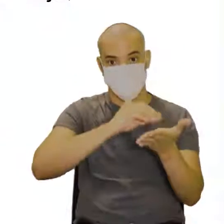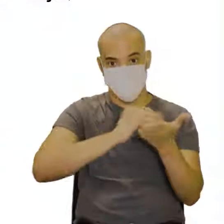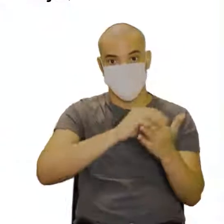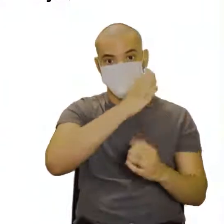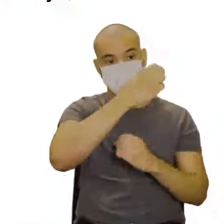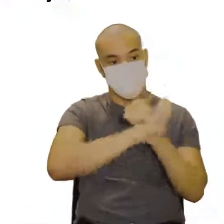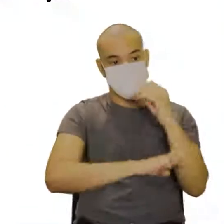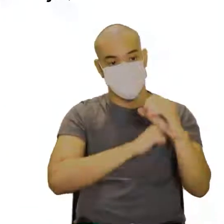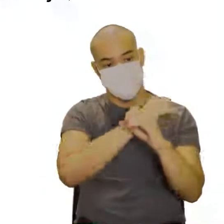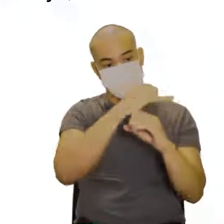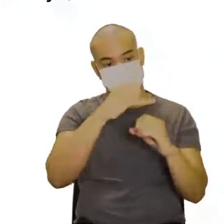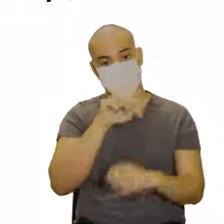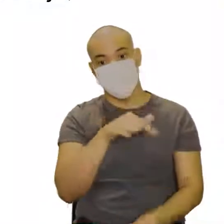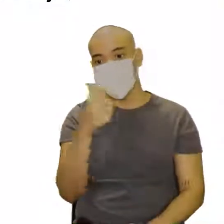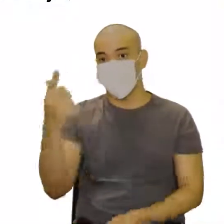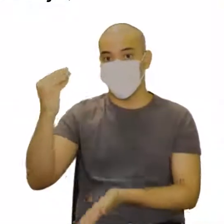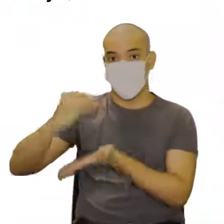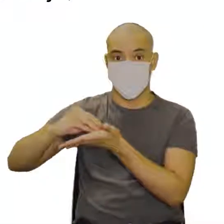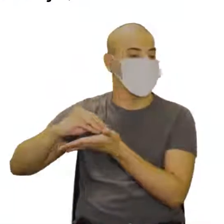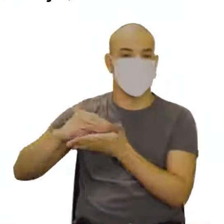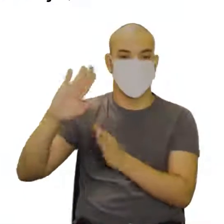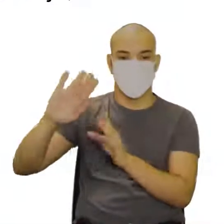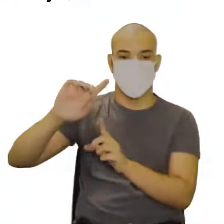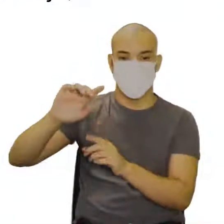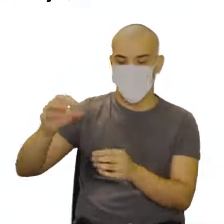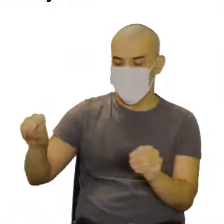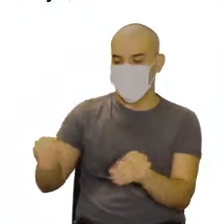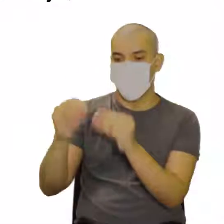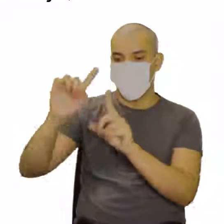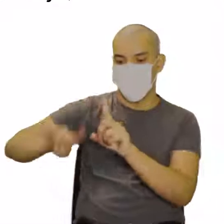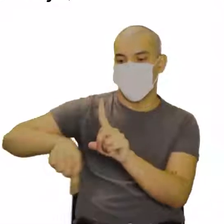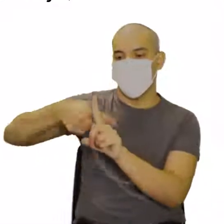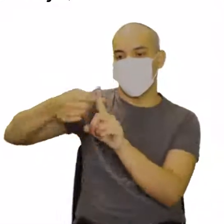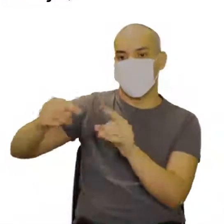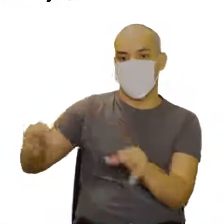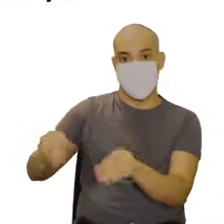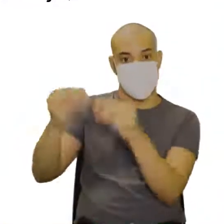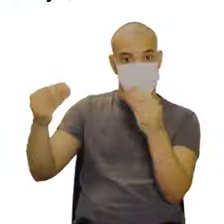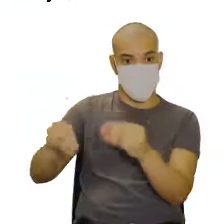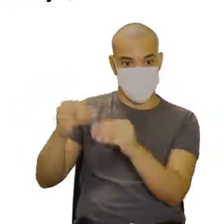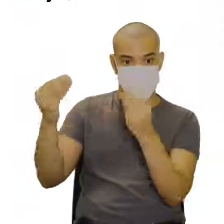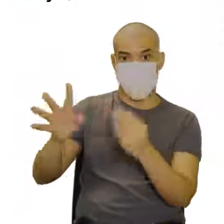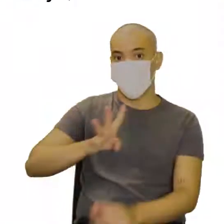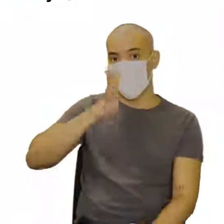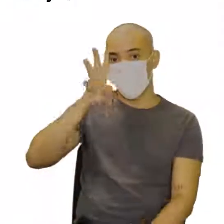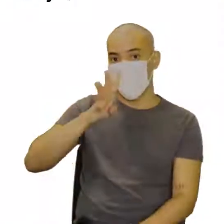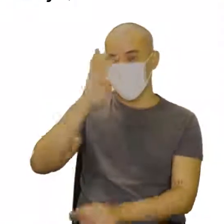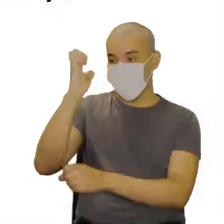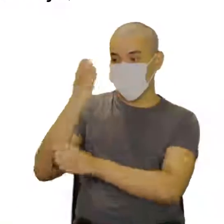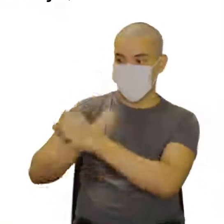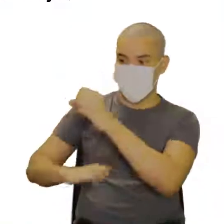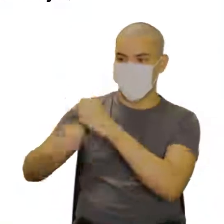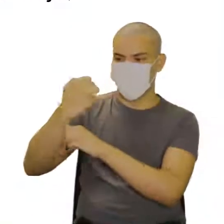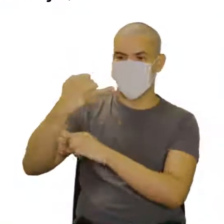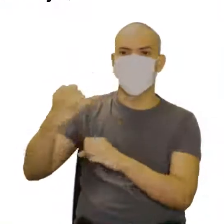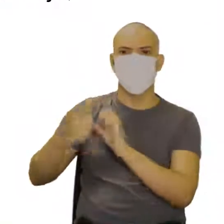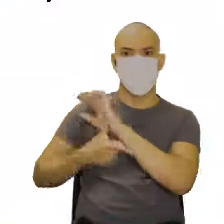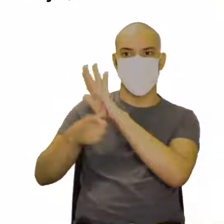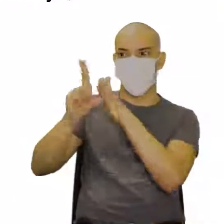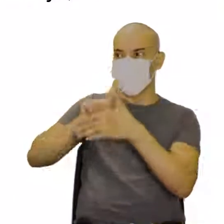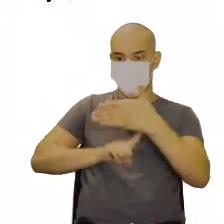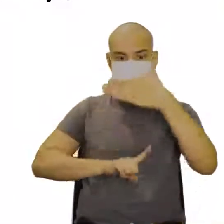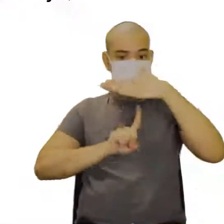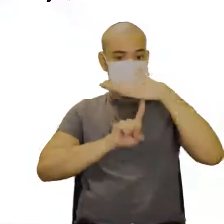e a outra negativamente carregada, ou seja, com excesso de elétrons. Isso aqui nós vimos lá na unidade 1